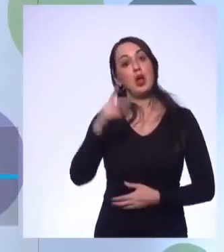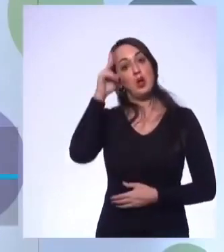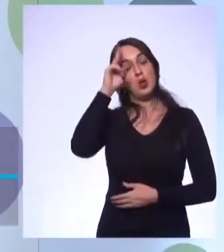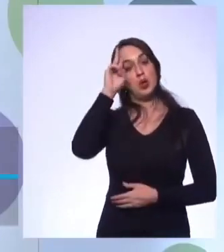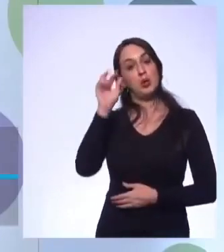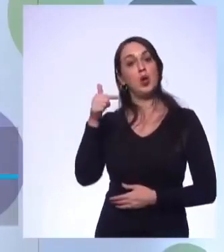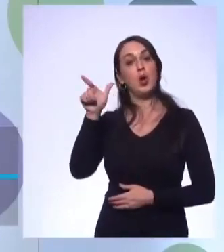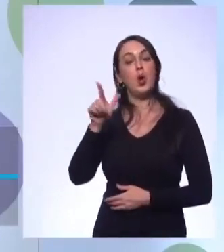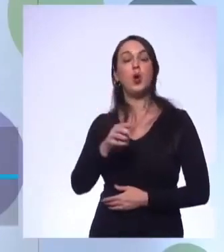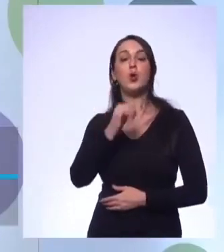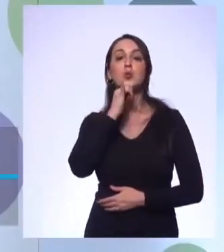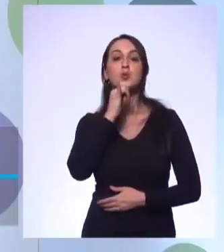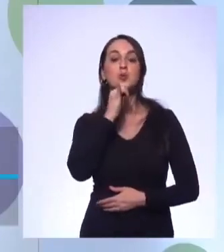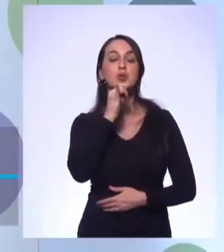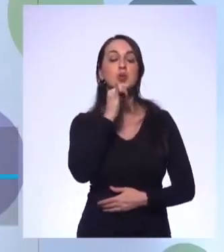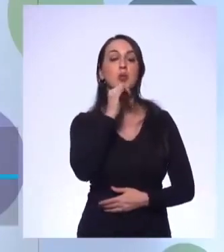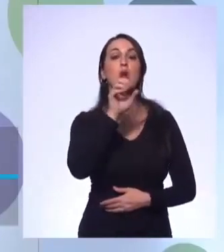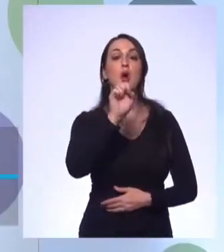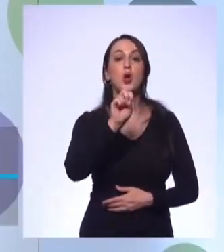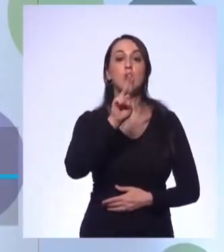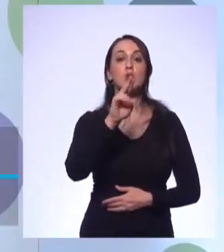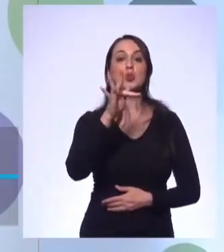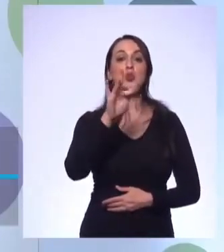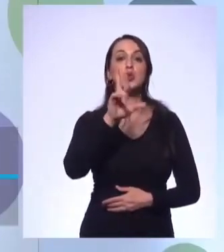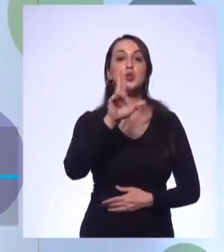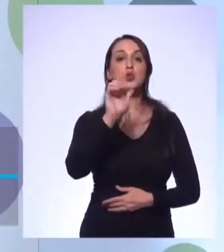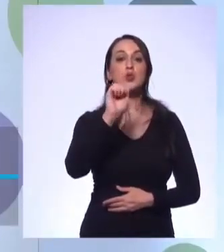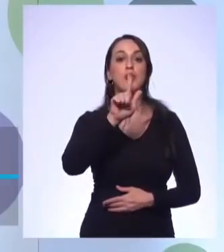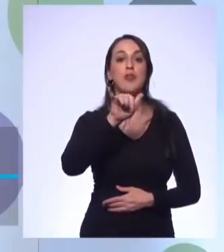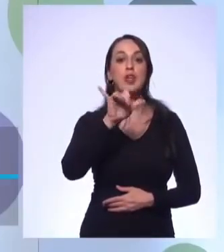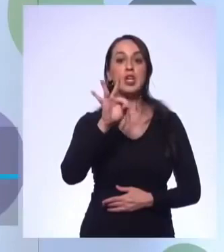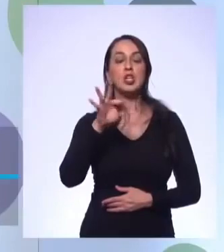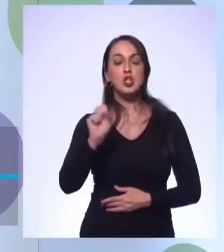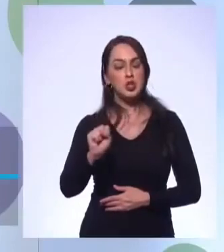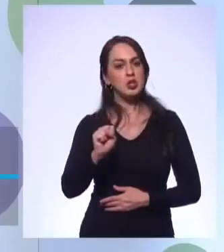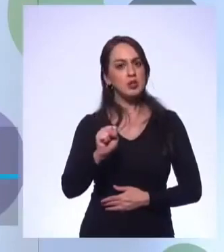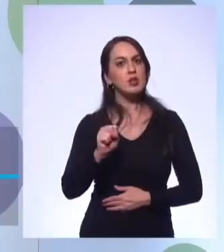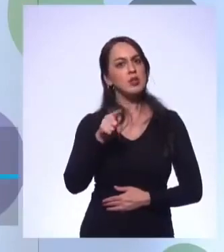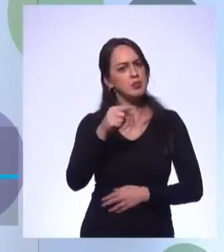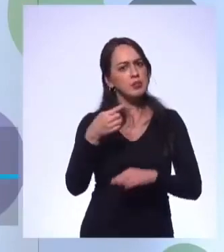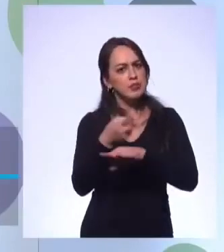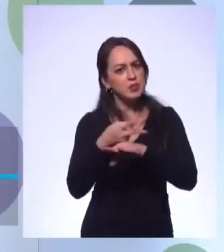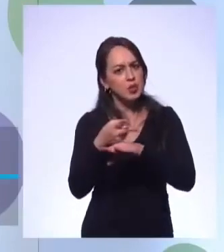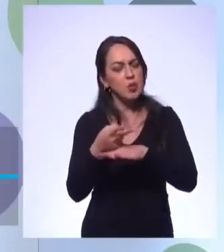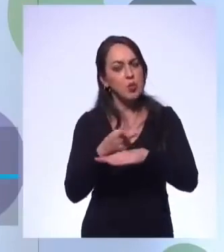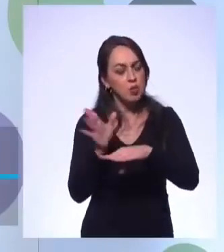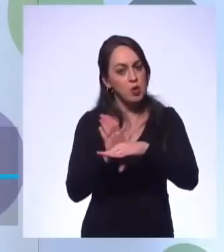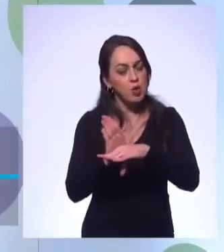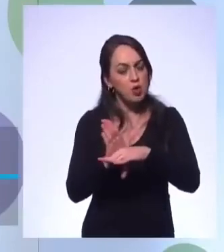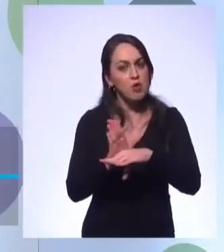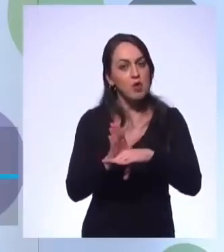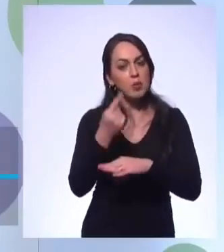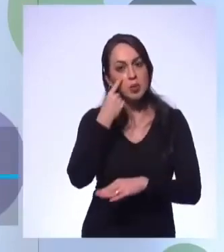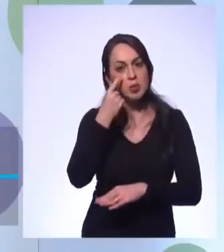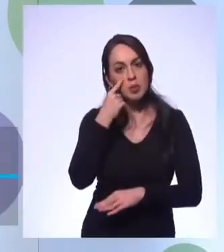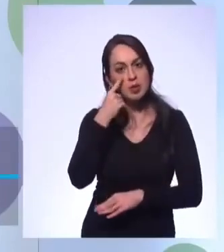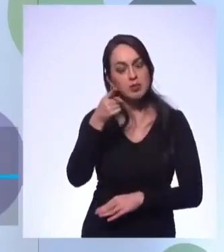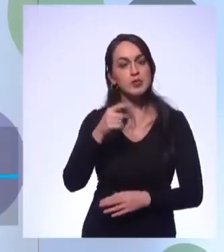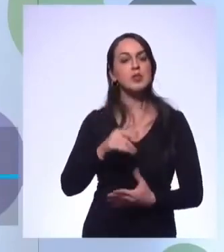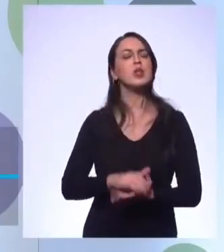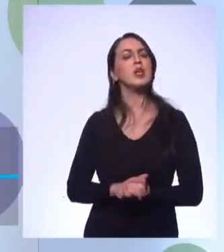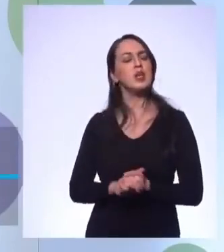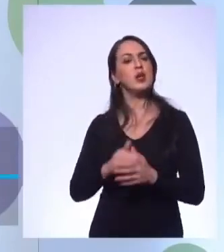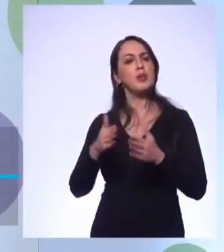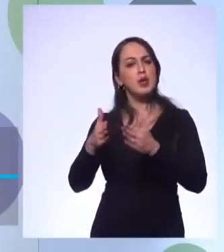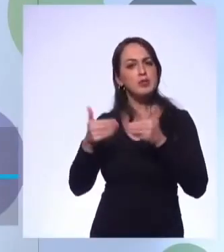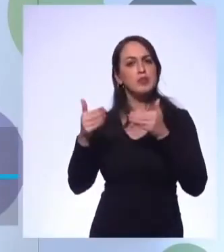também. Claro. Eles podem correr atrás de assistir aí as sufragistas, não é? Reivindicaram também dentro ali do ambiente de trabalho, e ali a